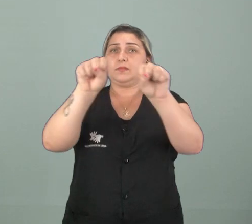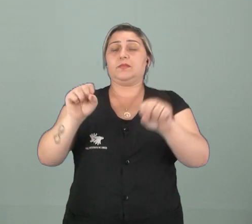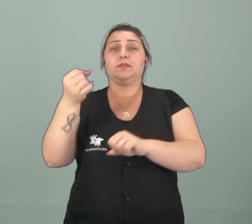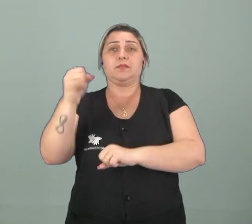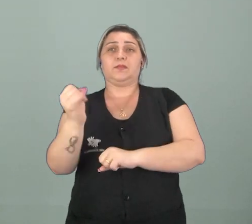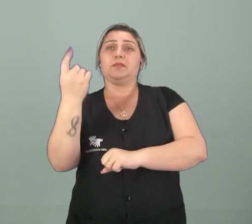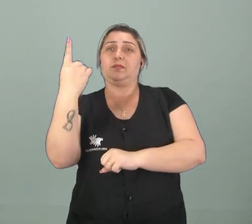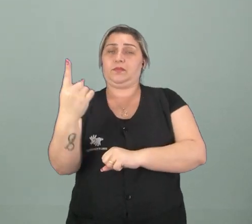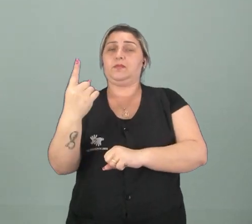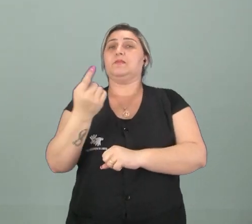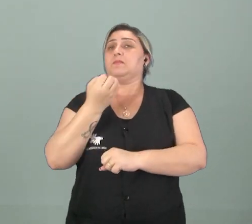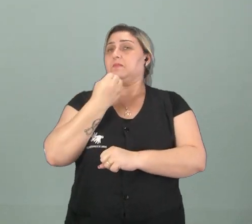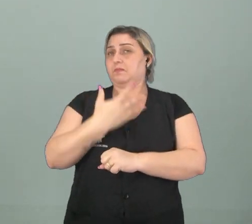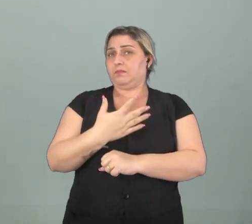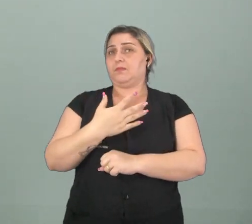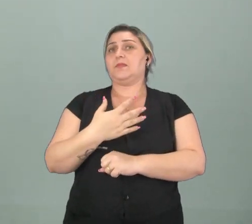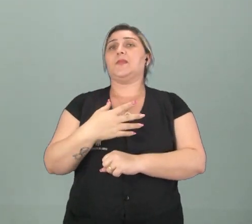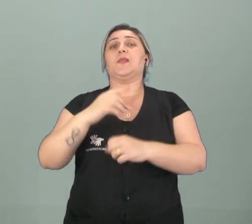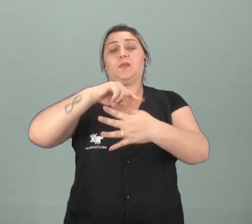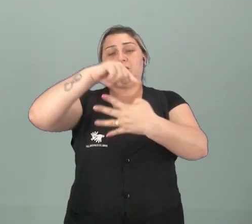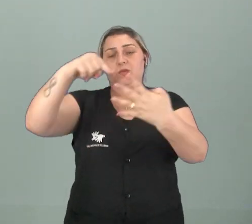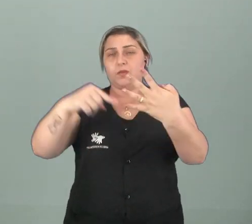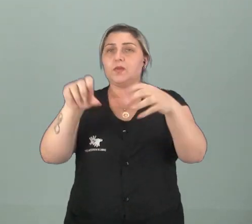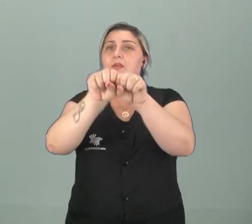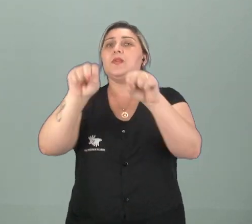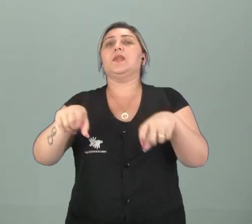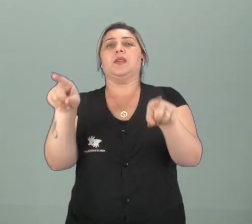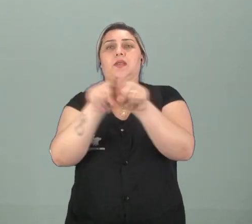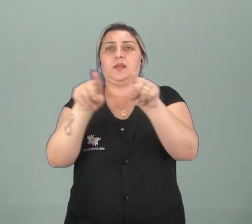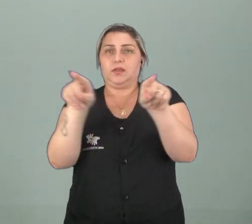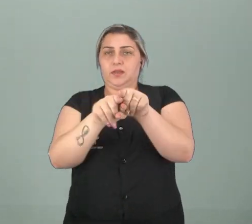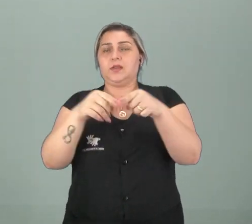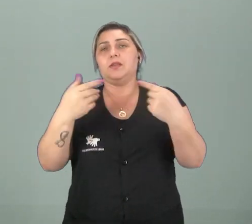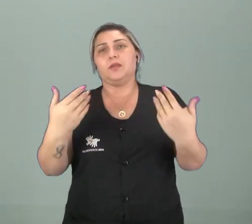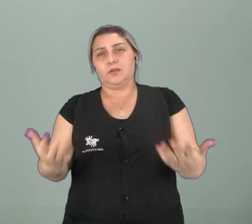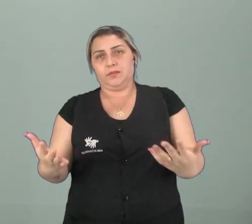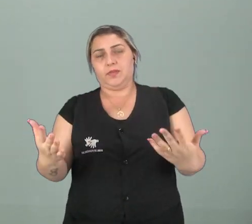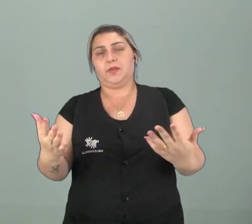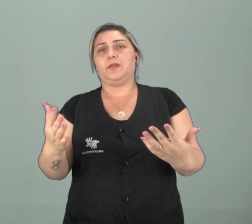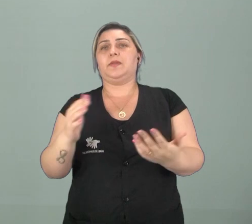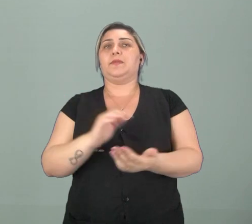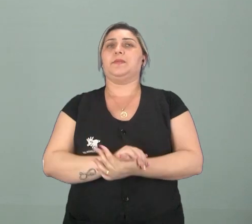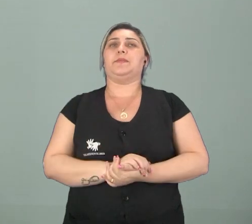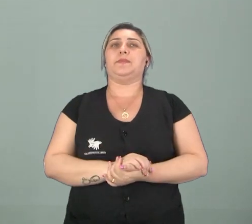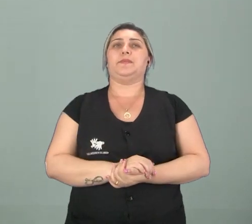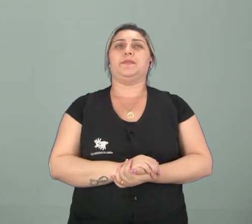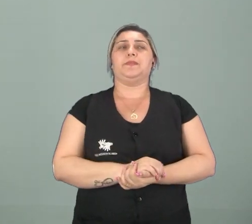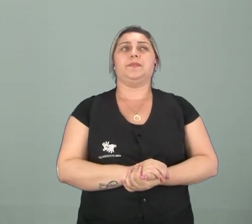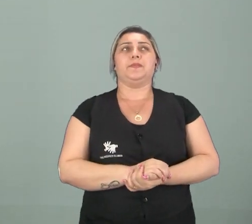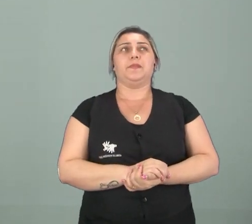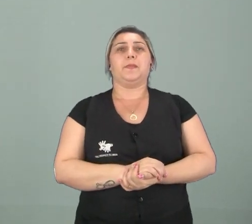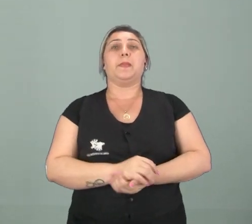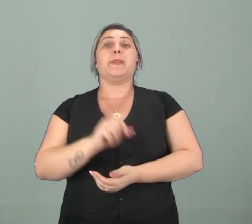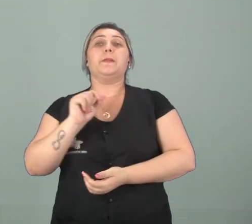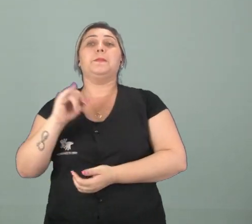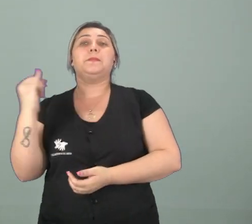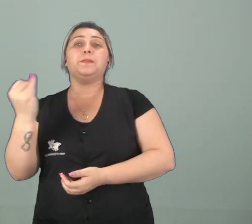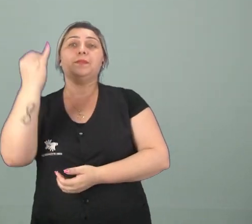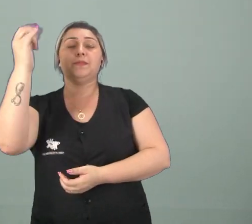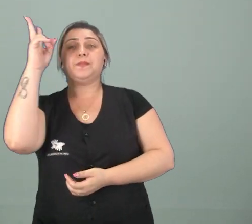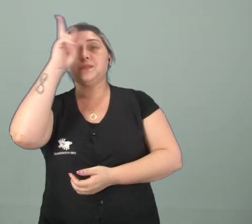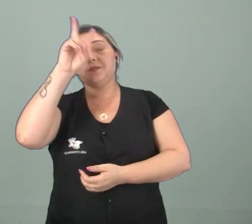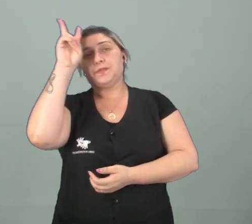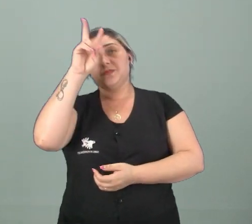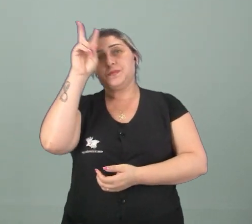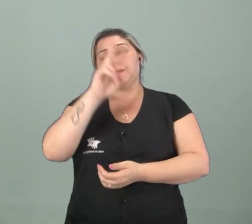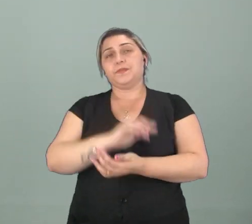está funcionando bem, auxilia, nem que seja de forma indireta, o funcionamento dos outros também. E aí, o que é importante a gente